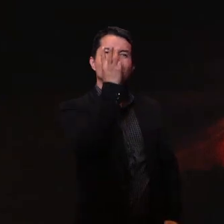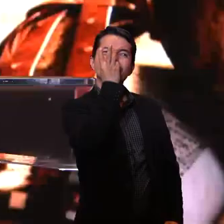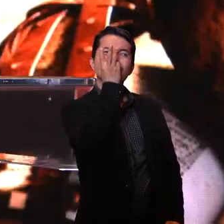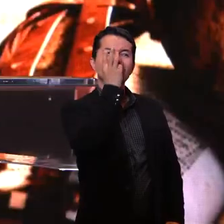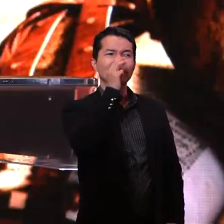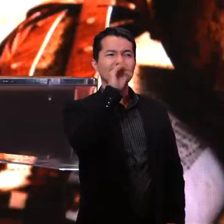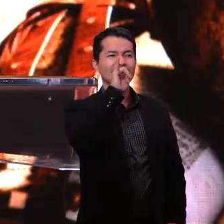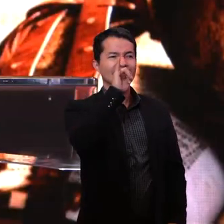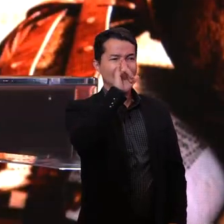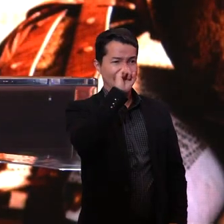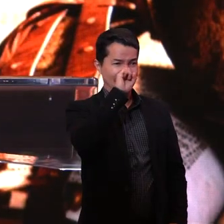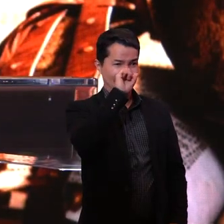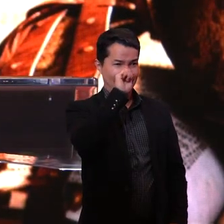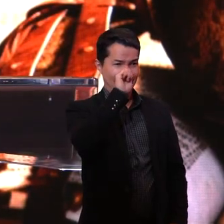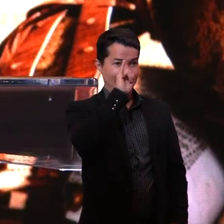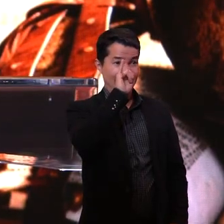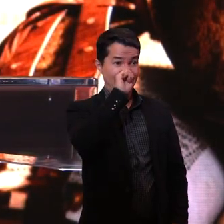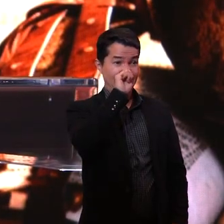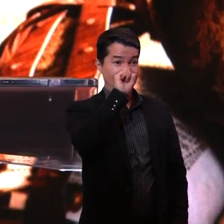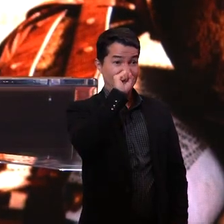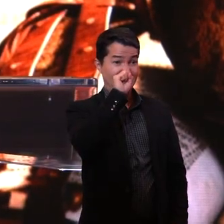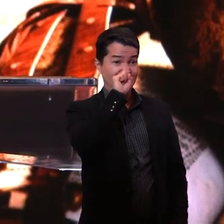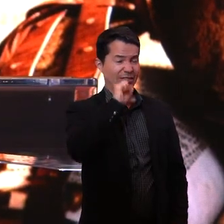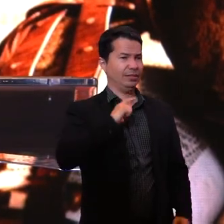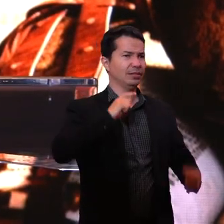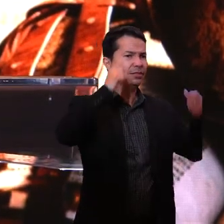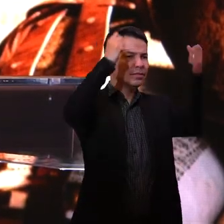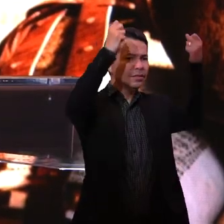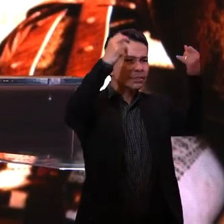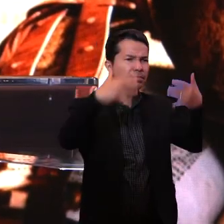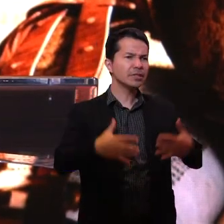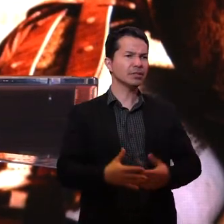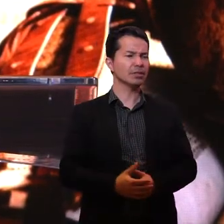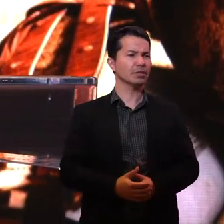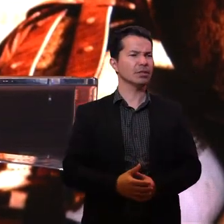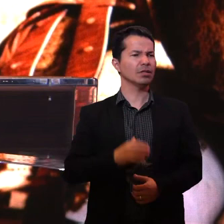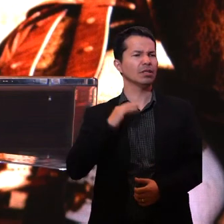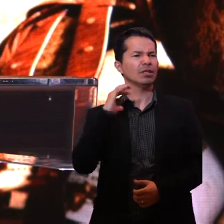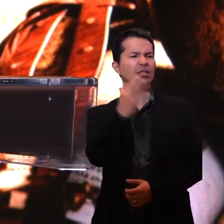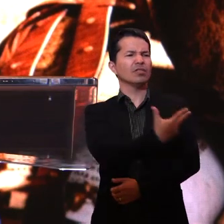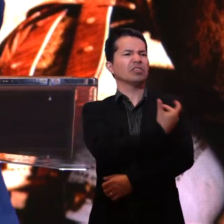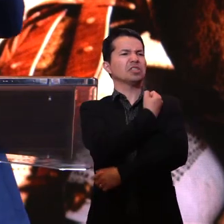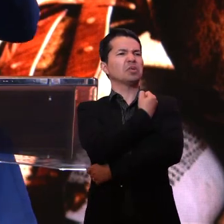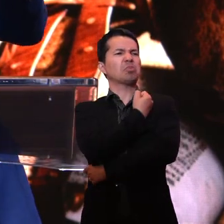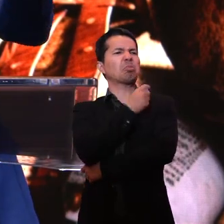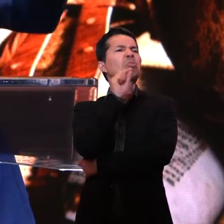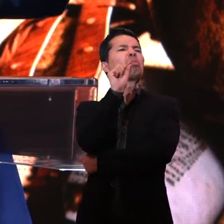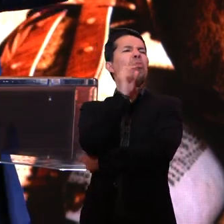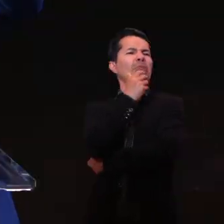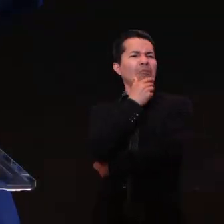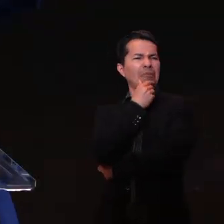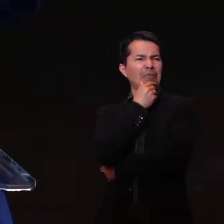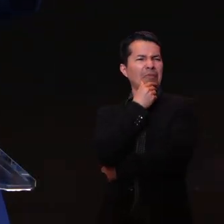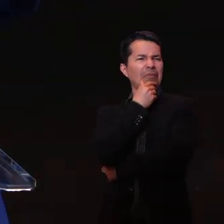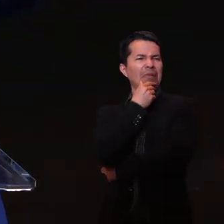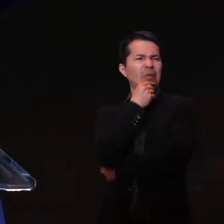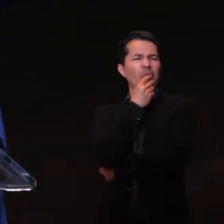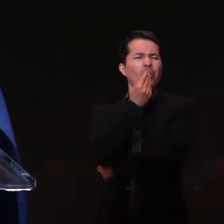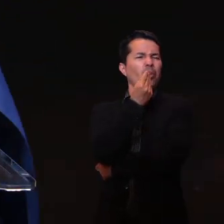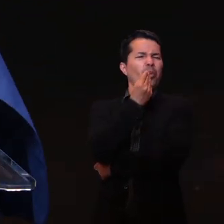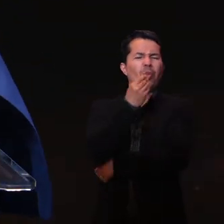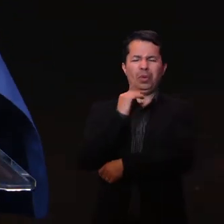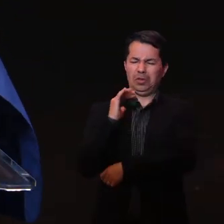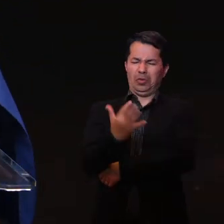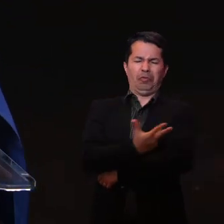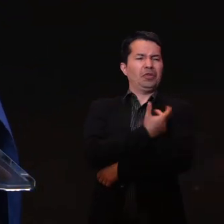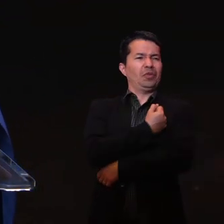a obra redentora de Cristo. A salvação é o resultado da obra redentora de